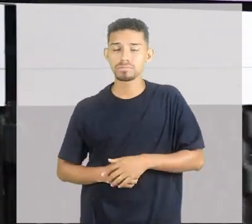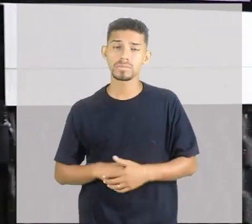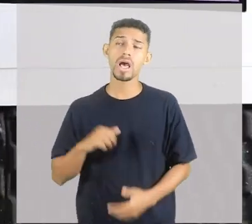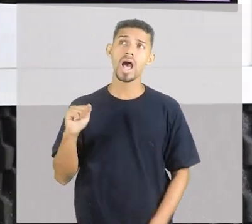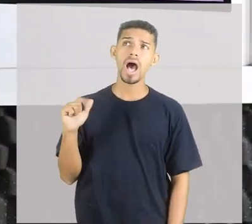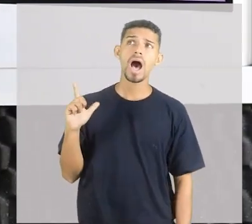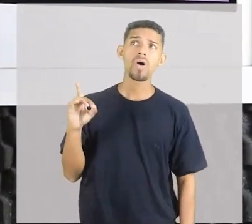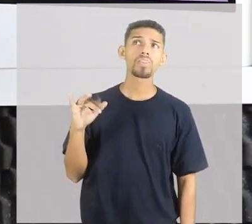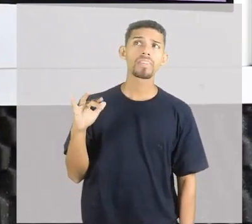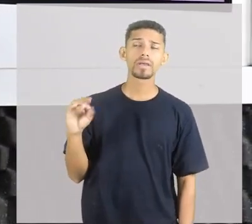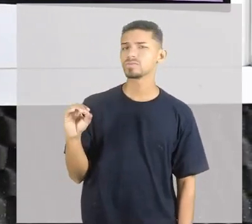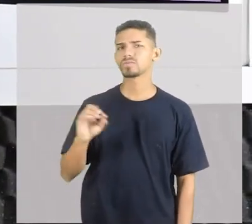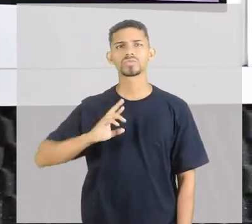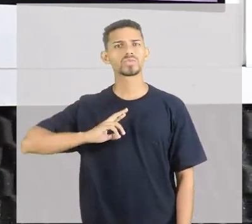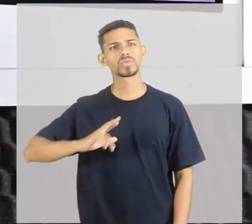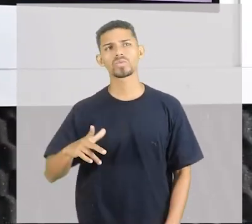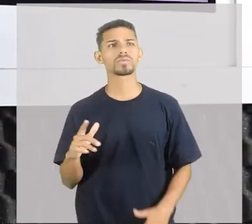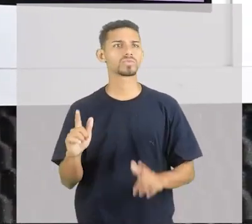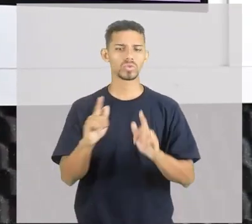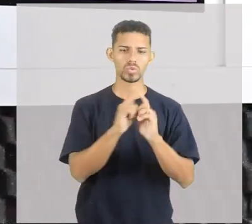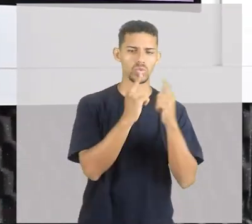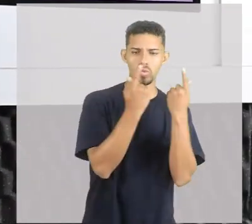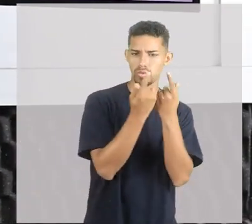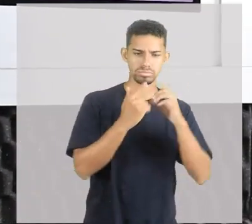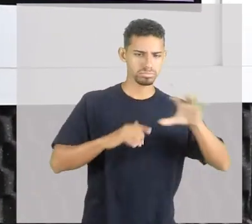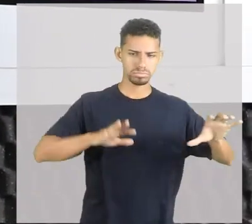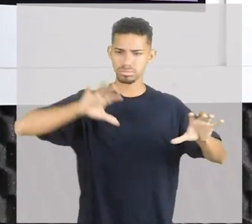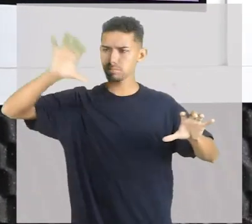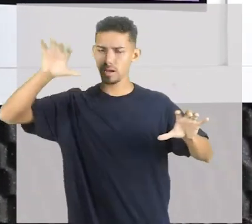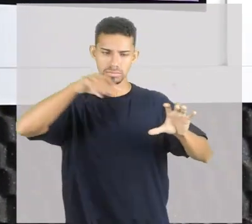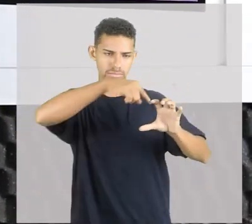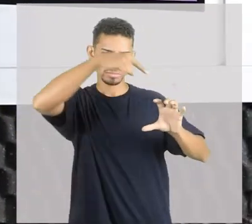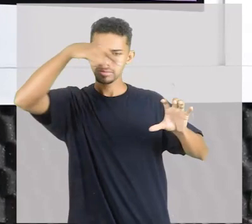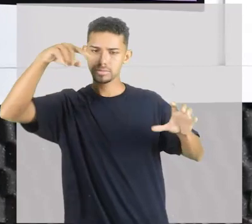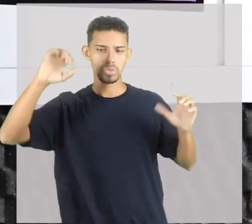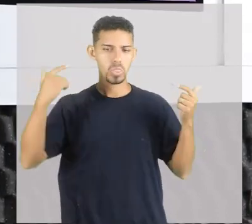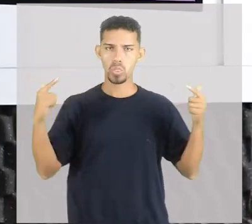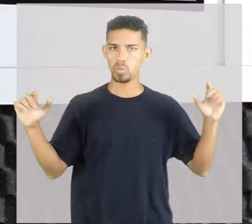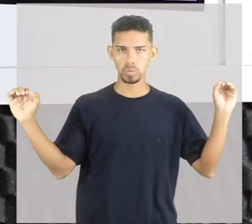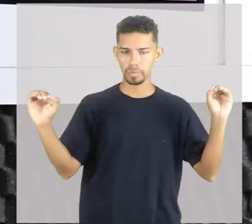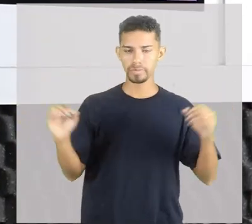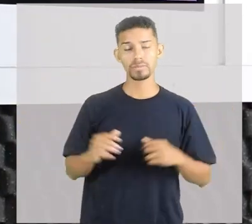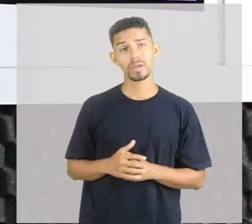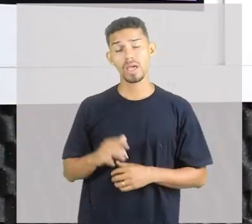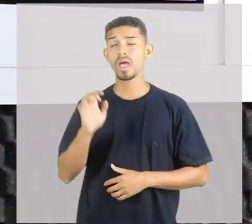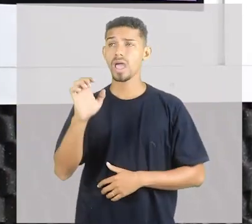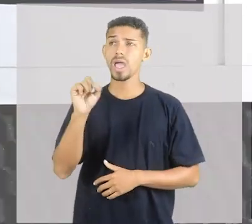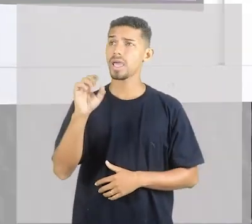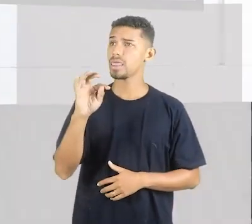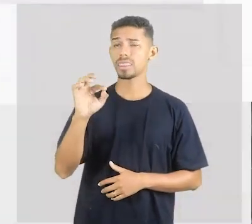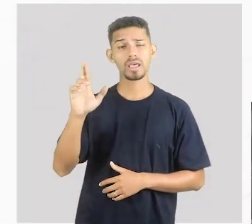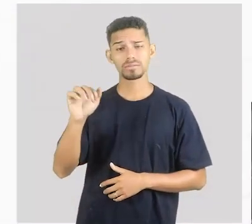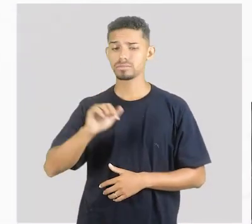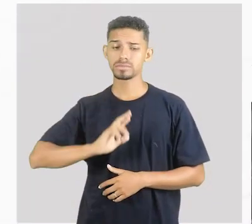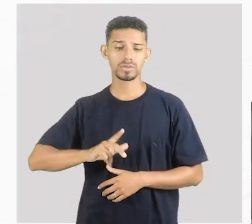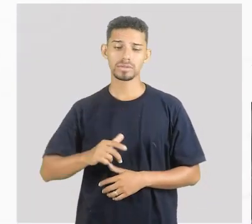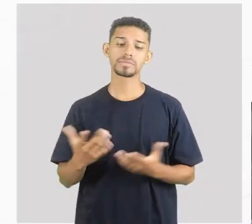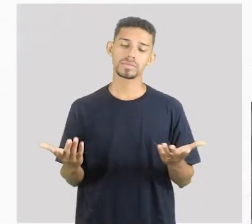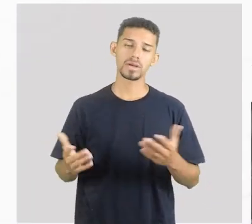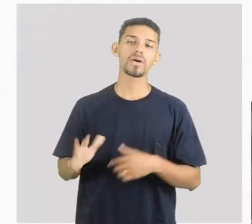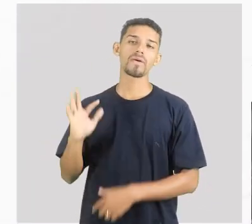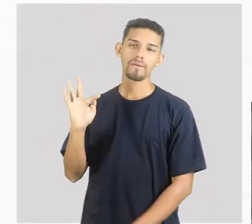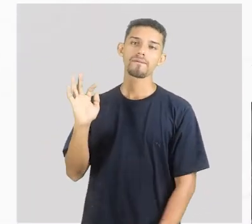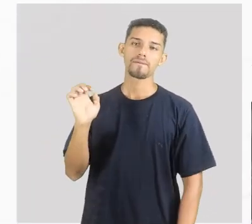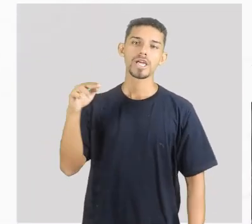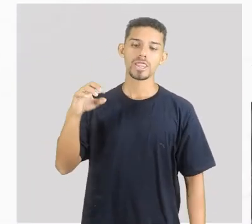Aldeído. Aldeído é grupo de extremidade. Eu não estou vendo nada de extremidade ali. Éster. Também não. Então, mais uma vez, você tem um